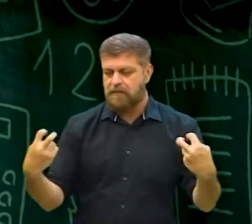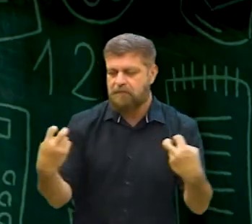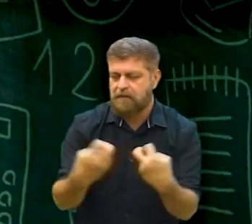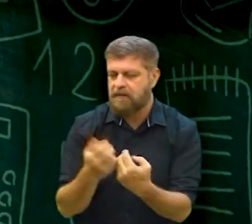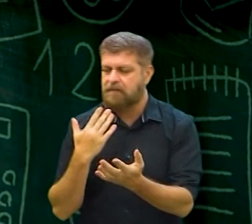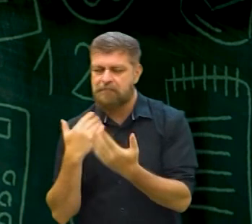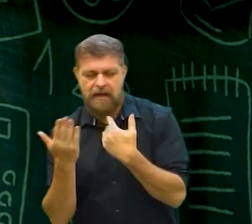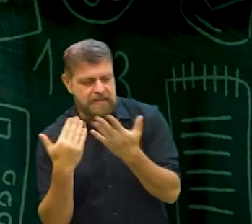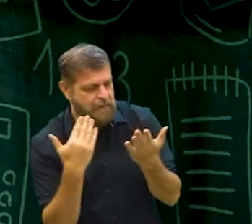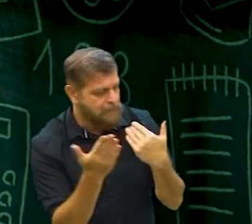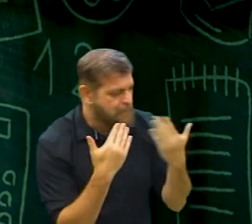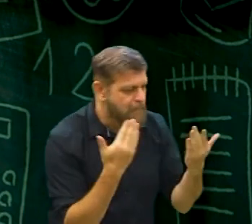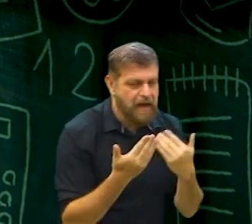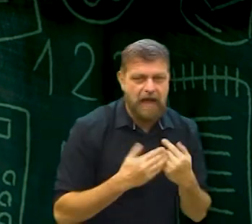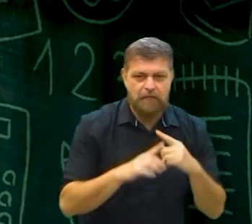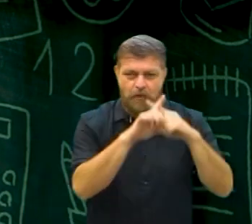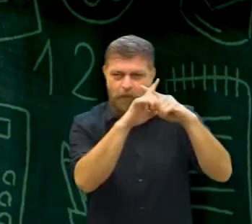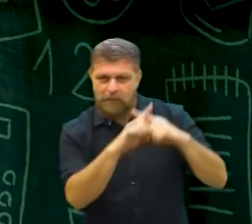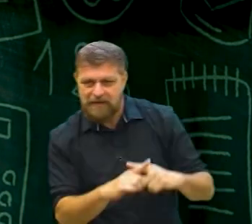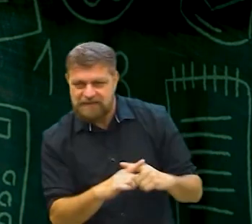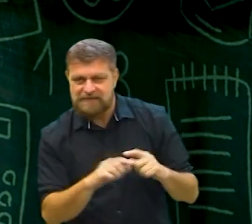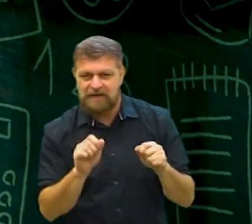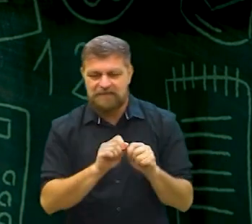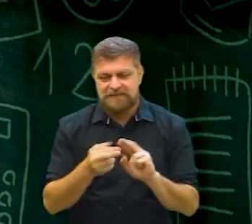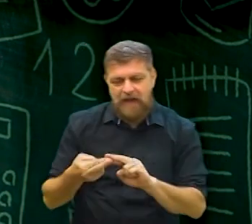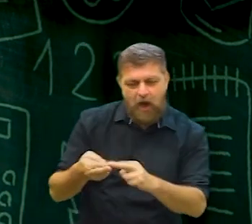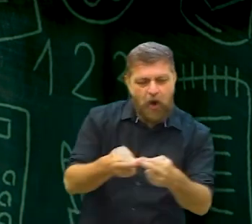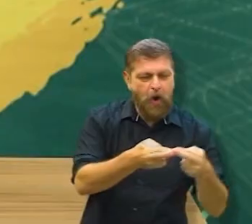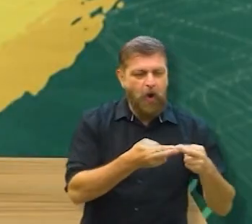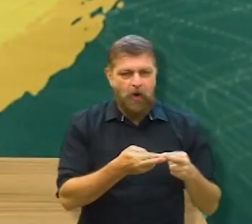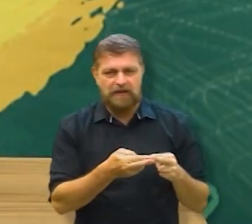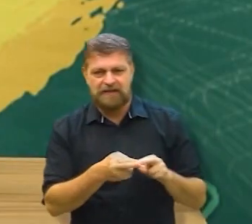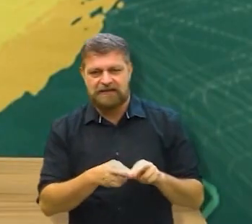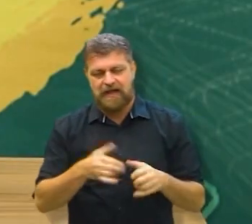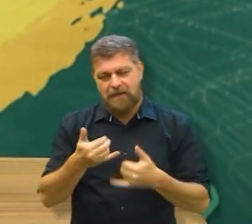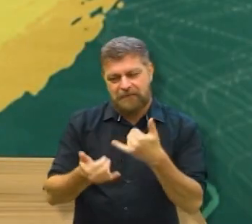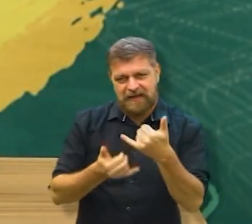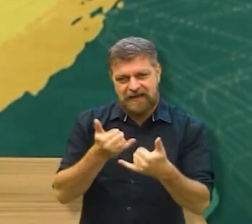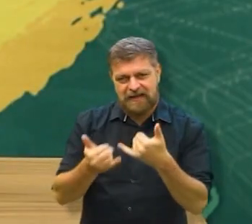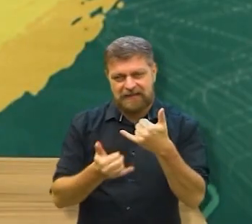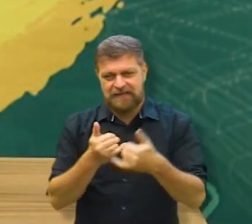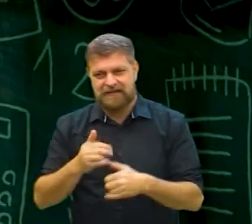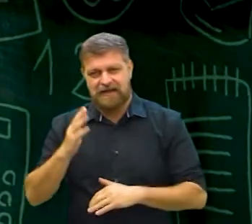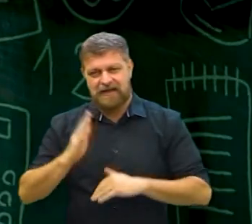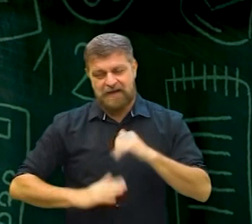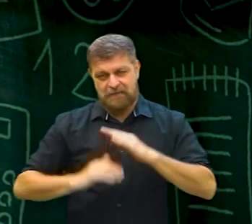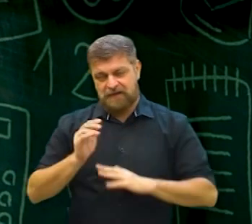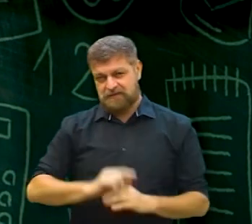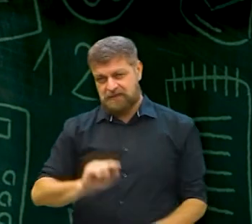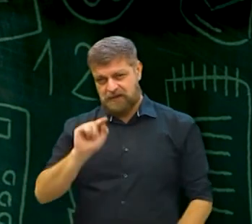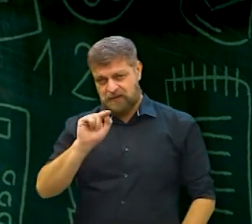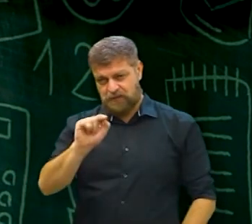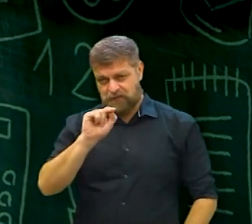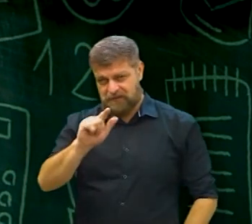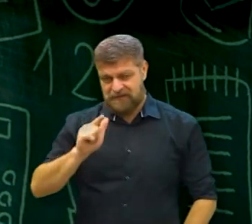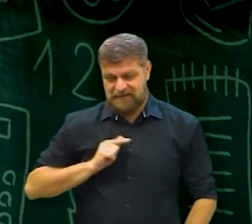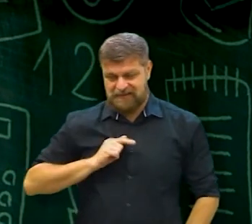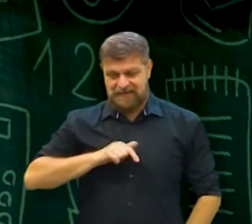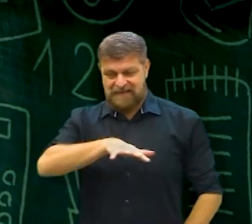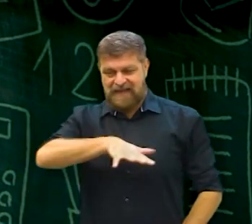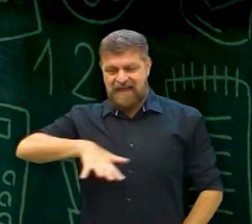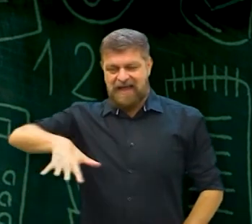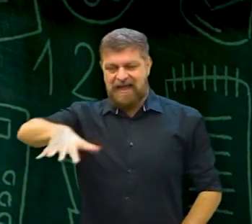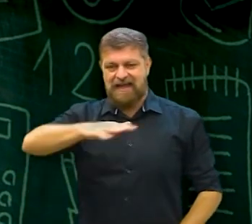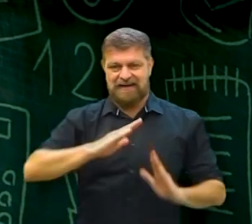rodas de conversa, vamos fazer gincanas, vamos fazer rodas, brincadeiras de roda, vamos fazer atividades que sejam coletivas